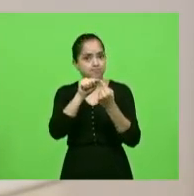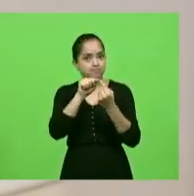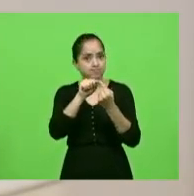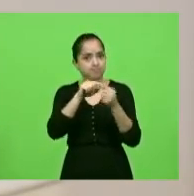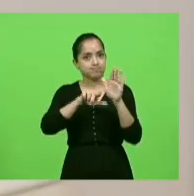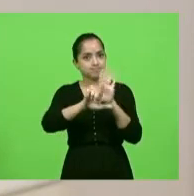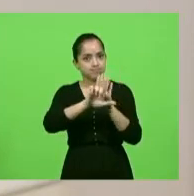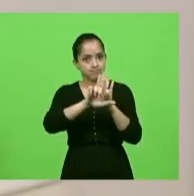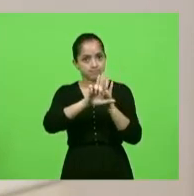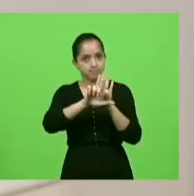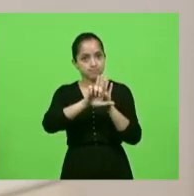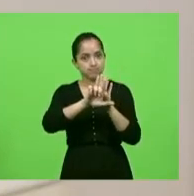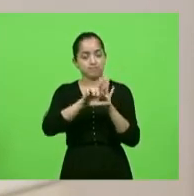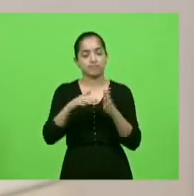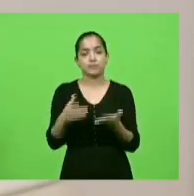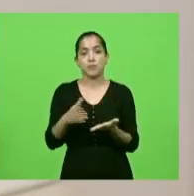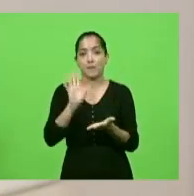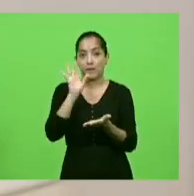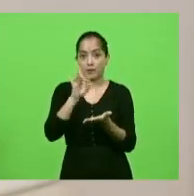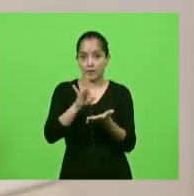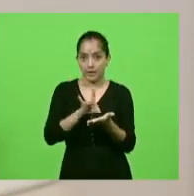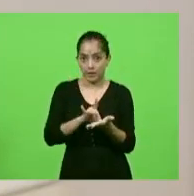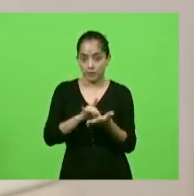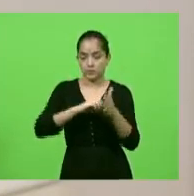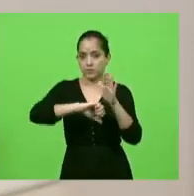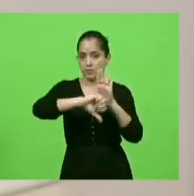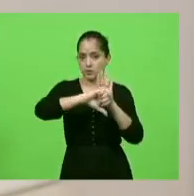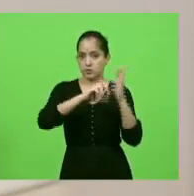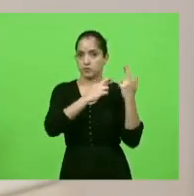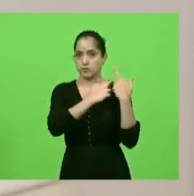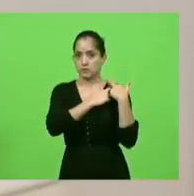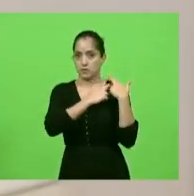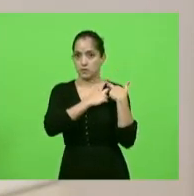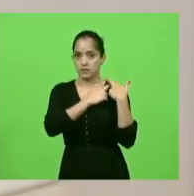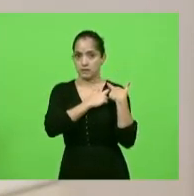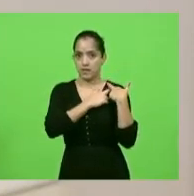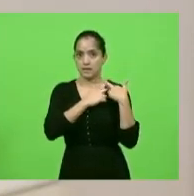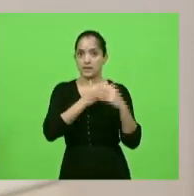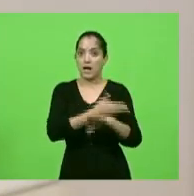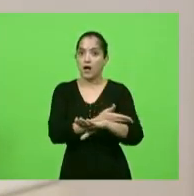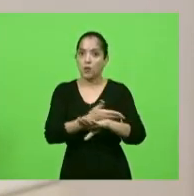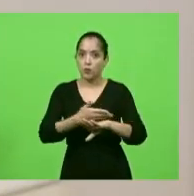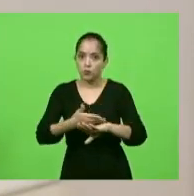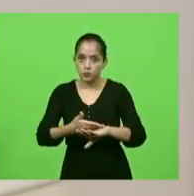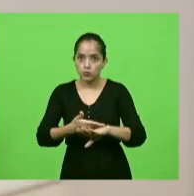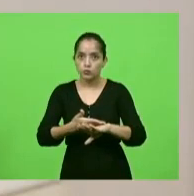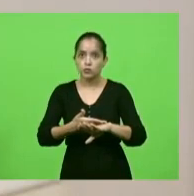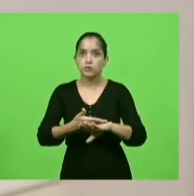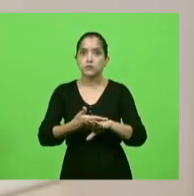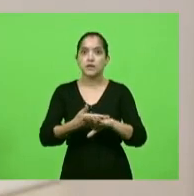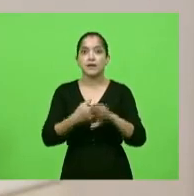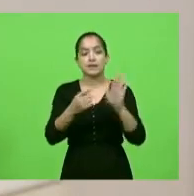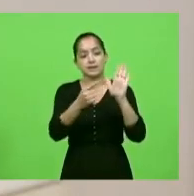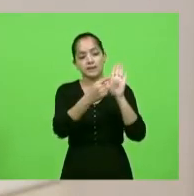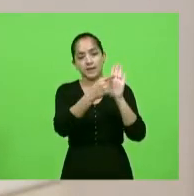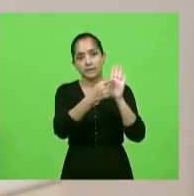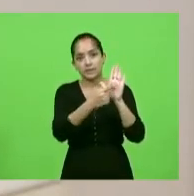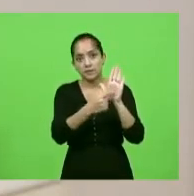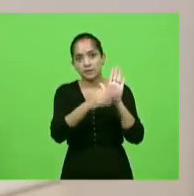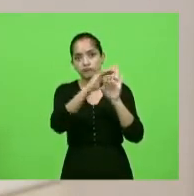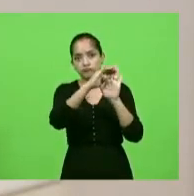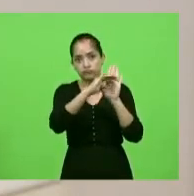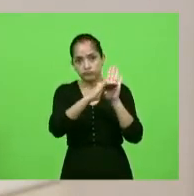vê, para o reconhecimento do crime de responsabilidade, a conduta apontada deve se enquadrar em uma das